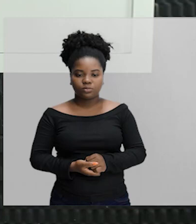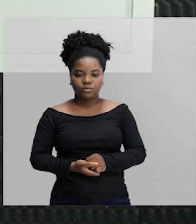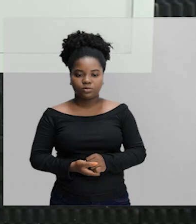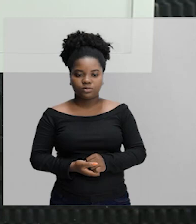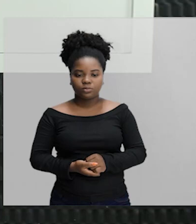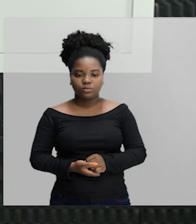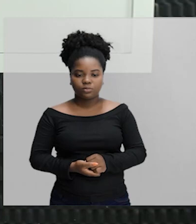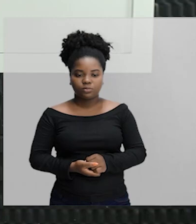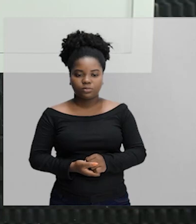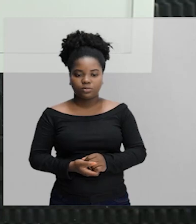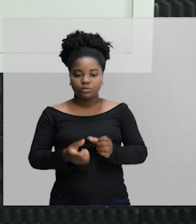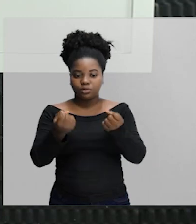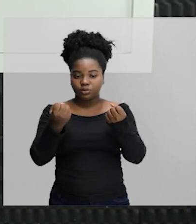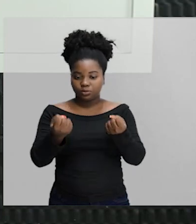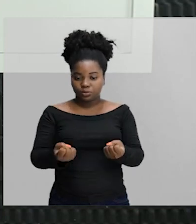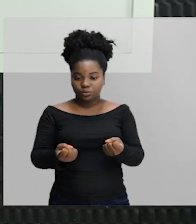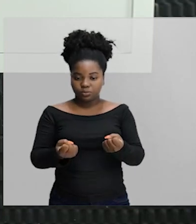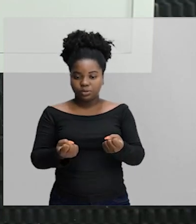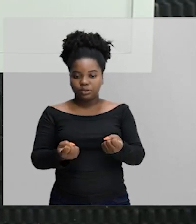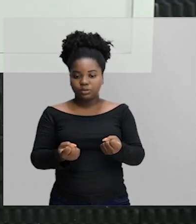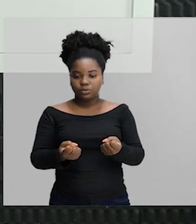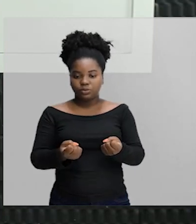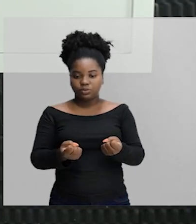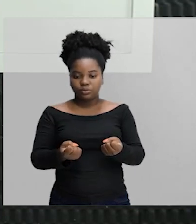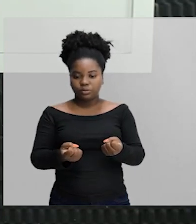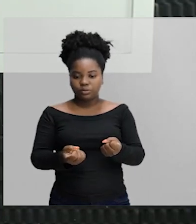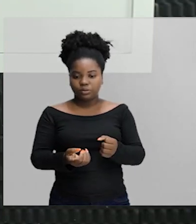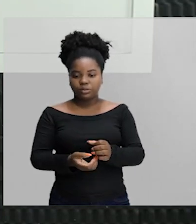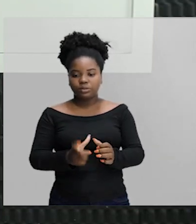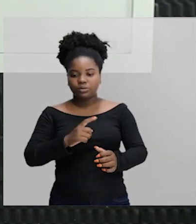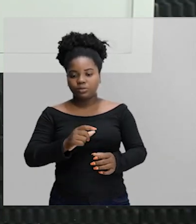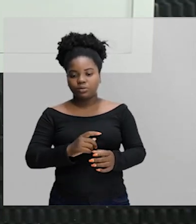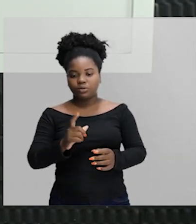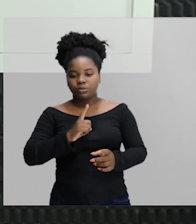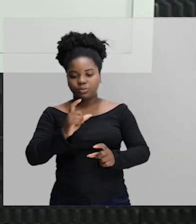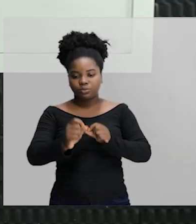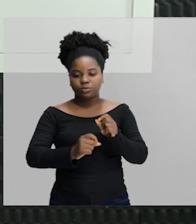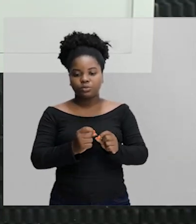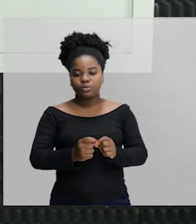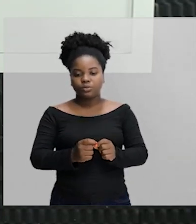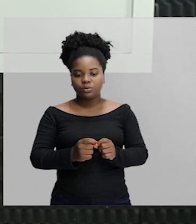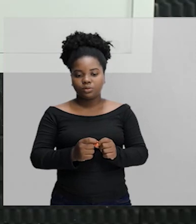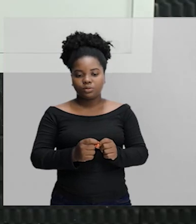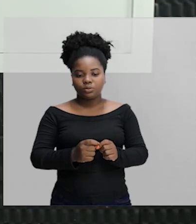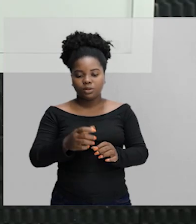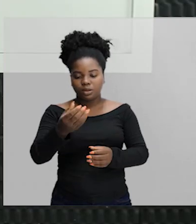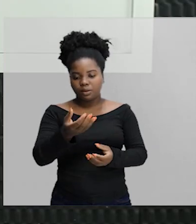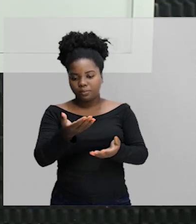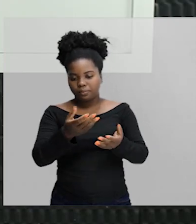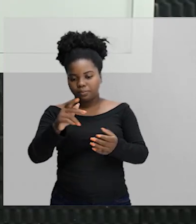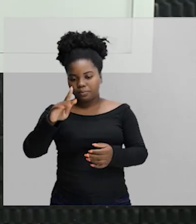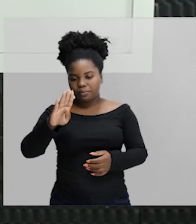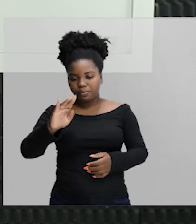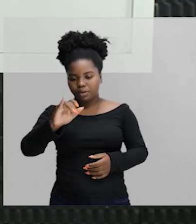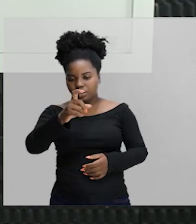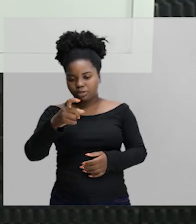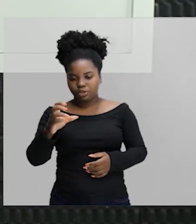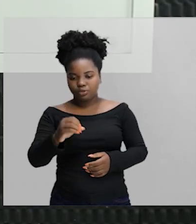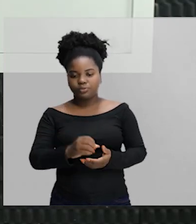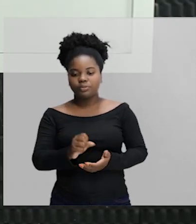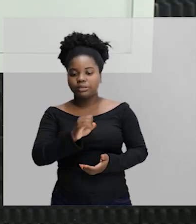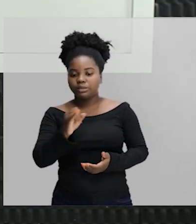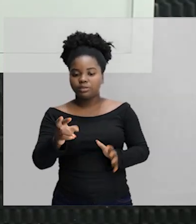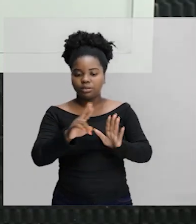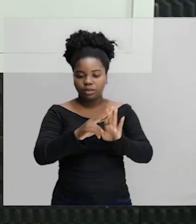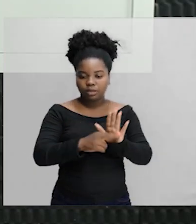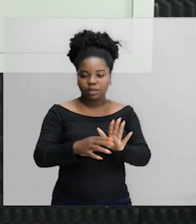o peso da barra apontando para baixo, ok? Se nós utilizarmos a regra da mão esquerda, por exemplo, né, nós temos